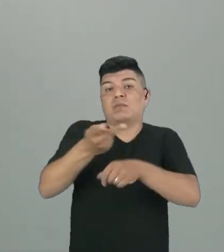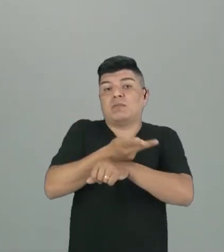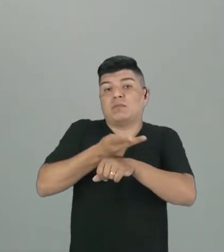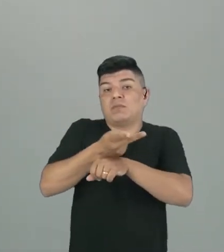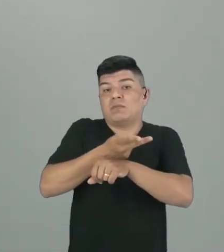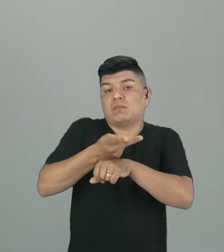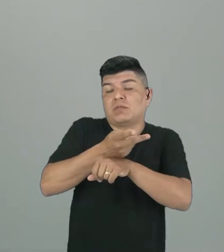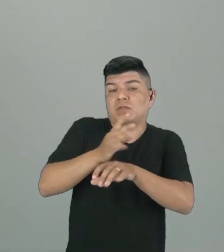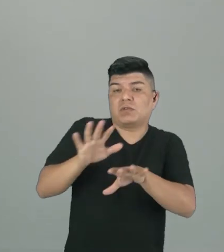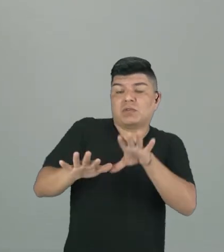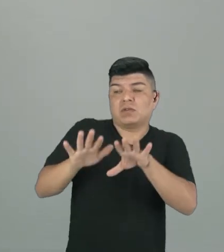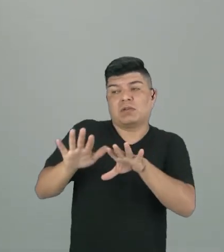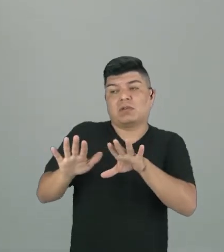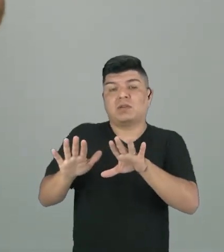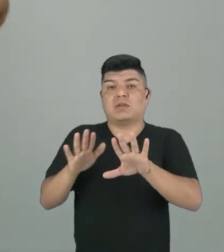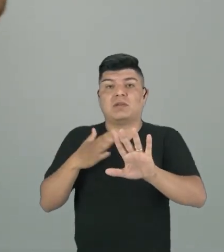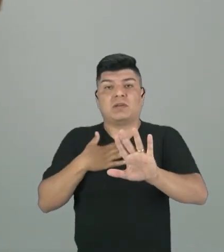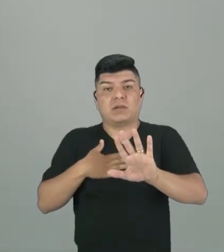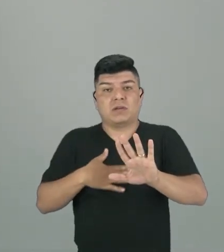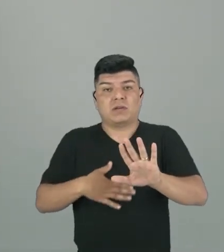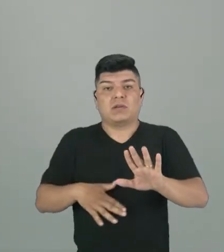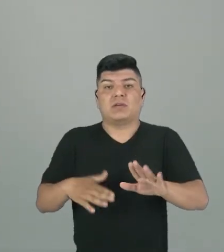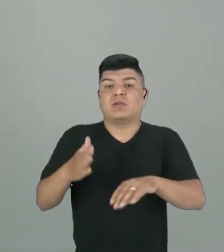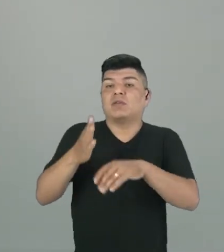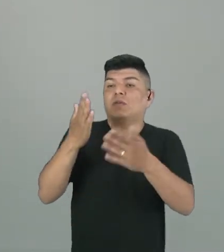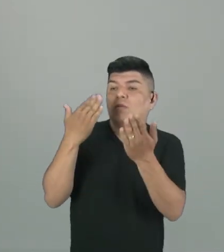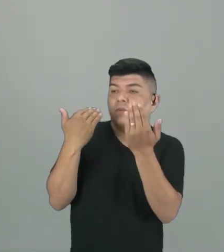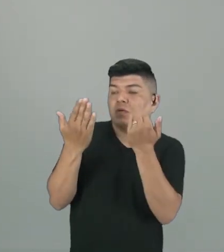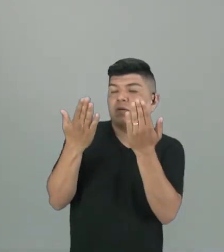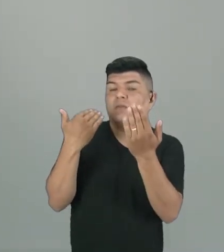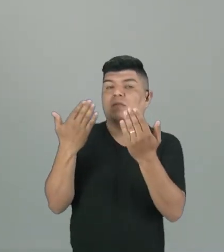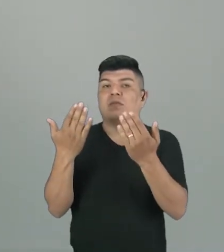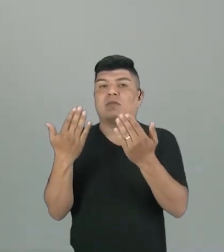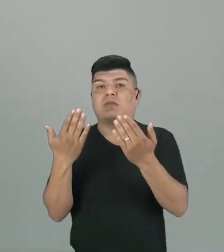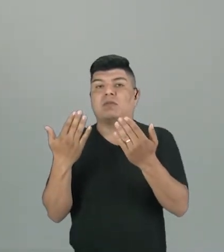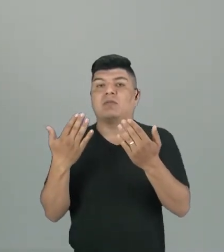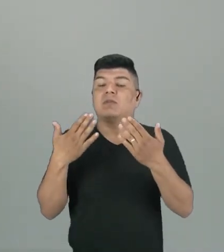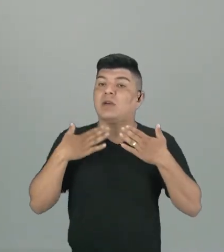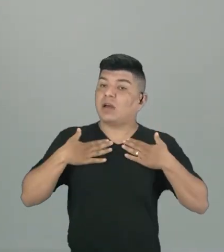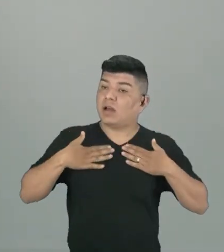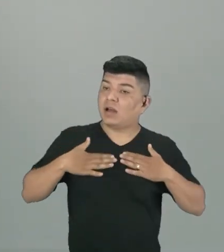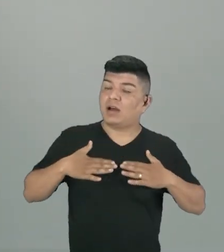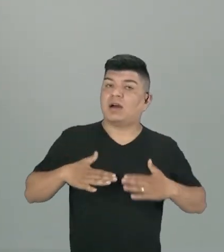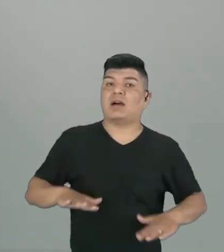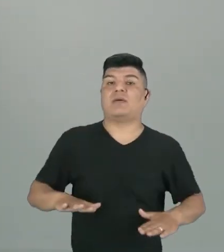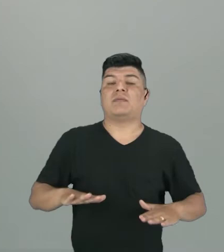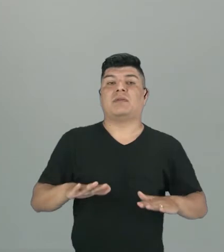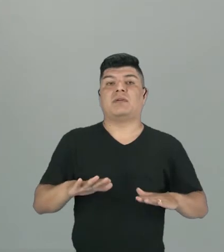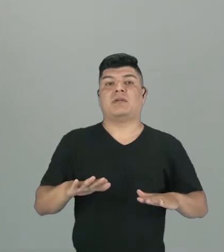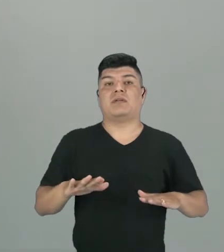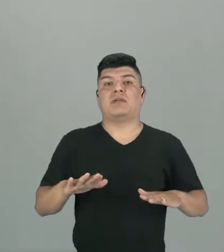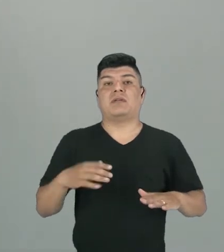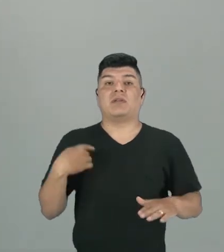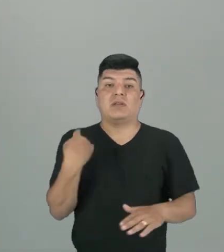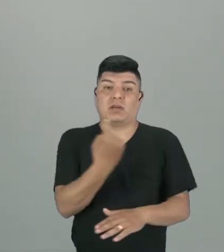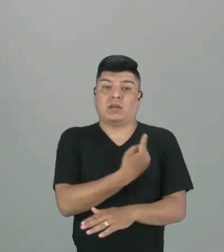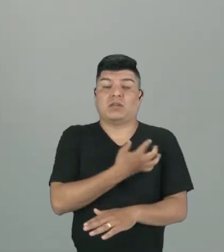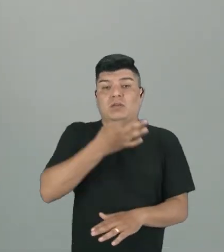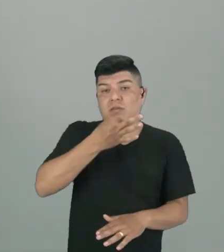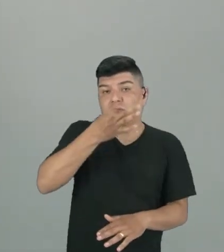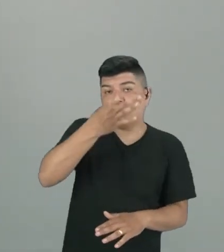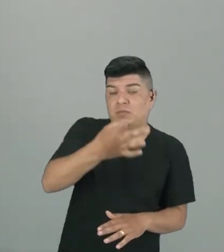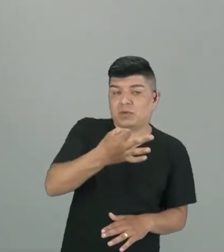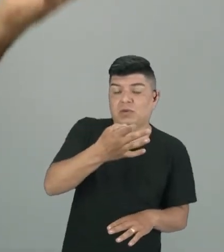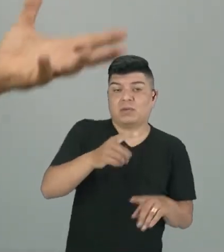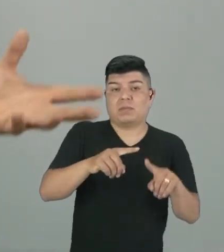termo, não é? Vamos discutir as coisas de maneira o quê? Serena. Vamos emitir a nossa opinião,